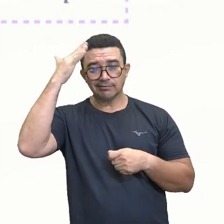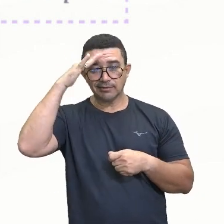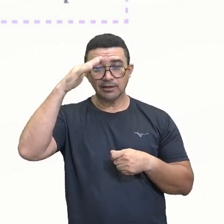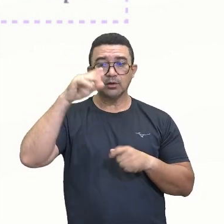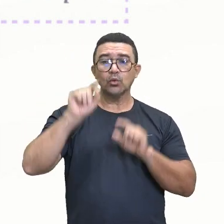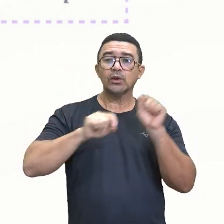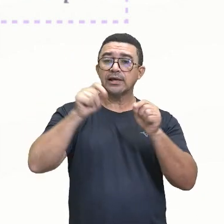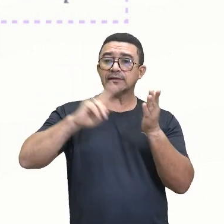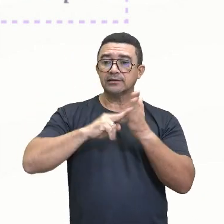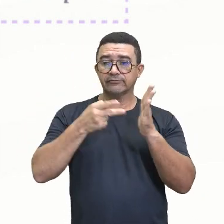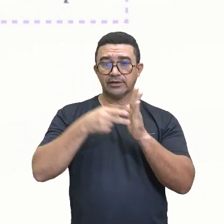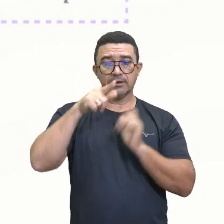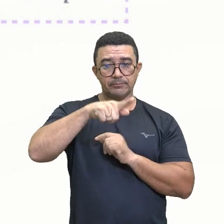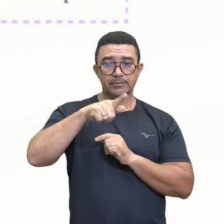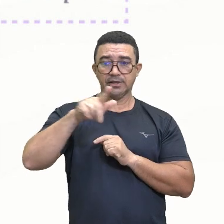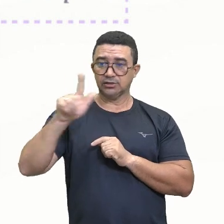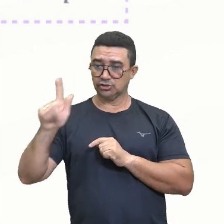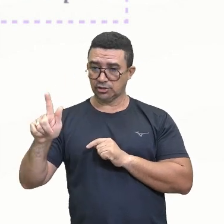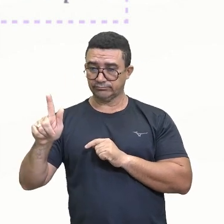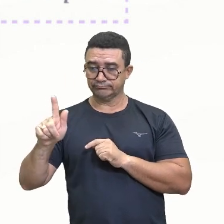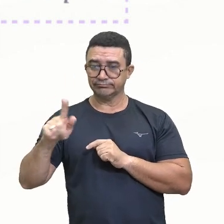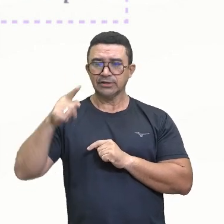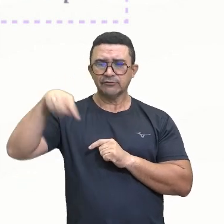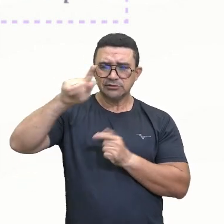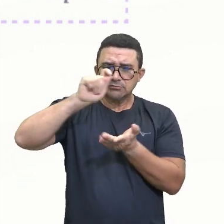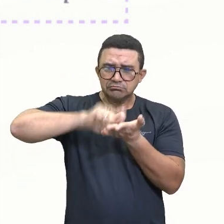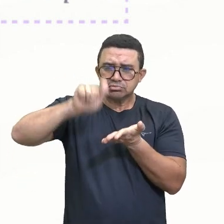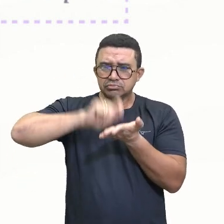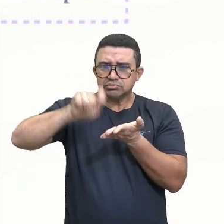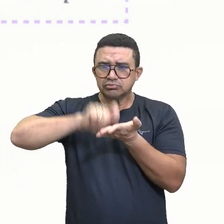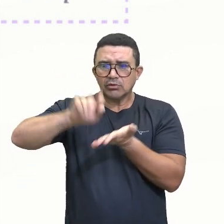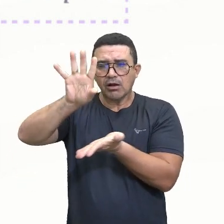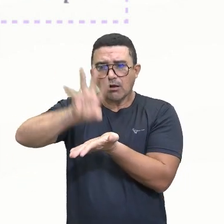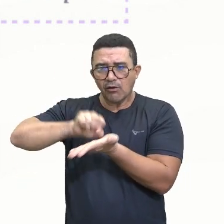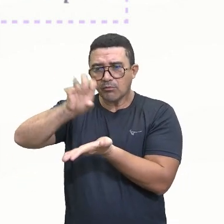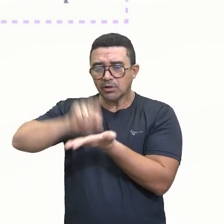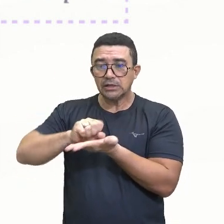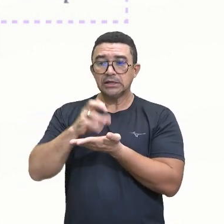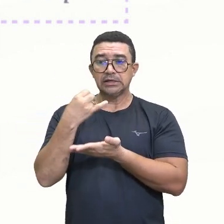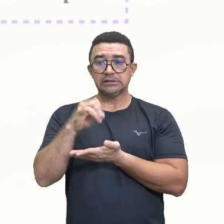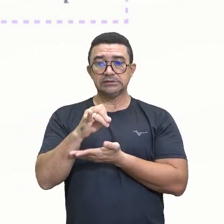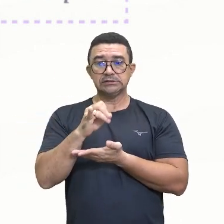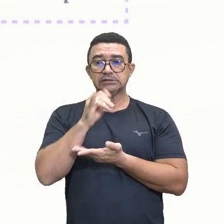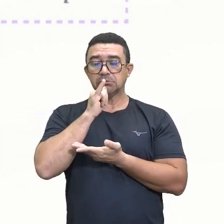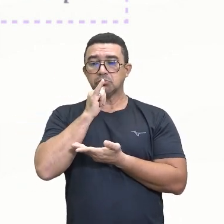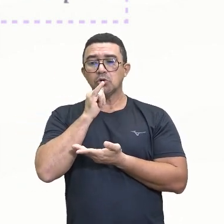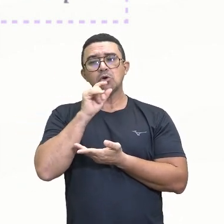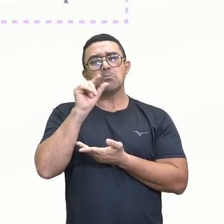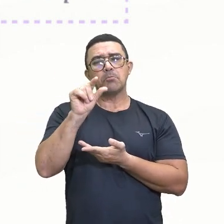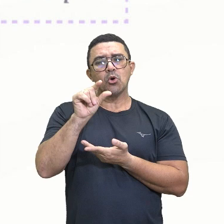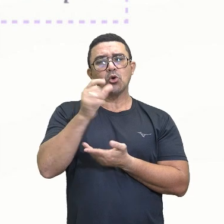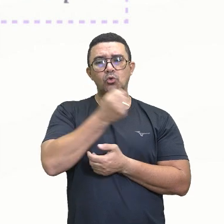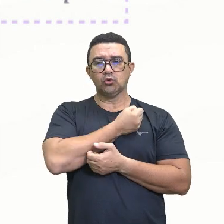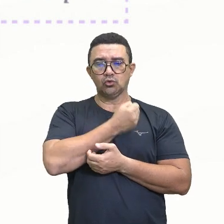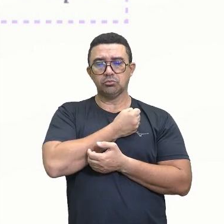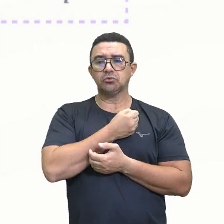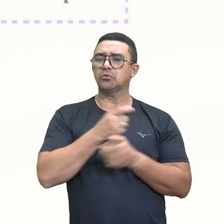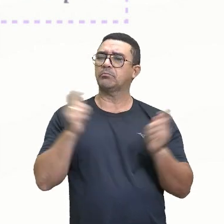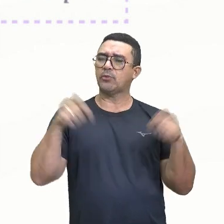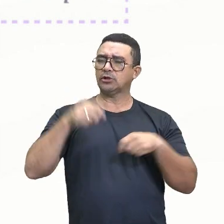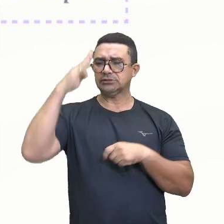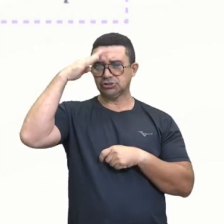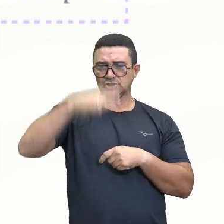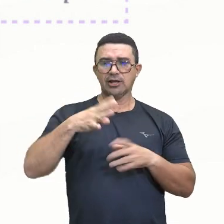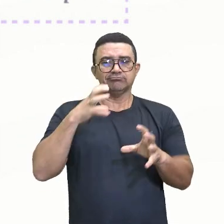tá ok? Anotem todas essas expressões. Quando for poucos termos, né, você pode fazer a soma